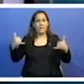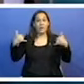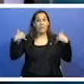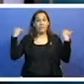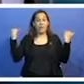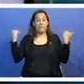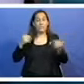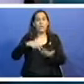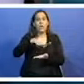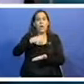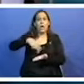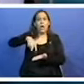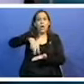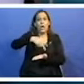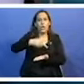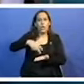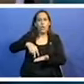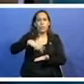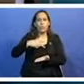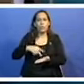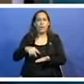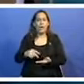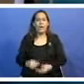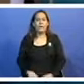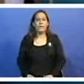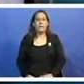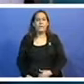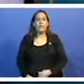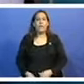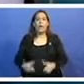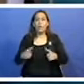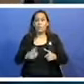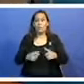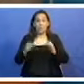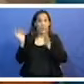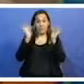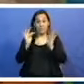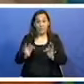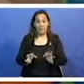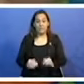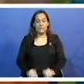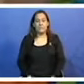num baile muito bicho a reclamar. Ela fez questão de entregar os convites.